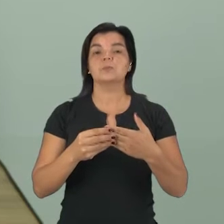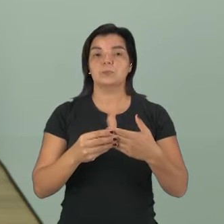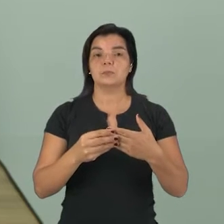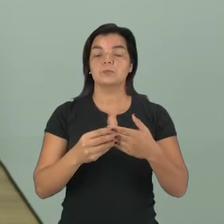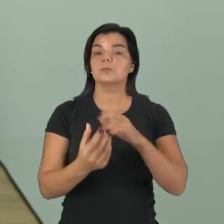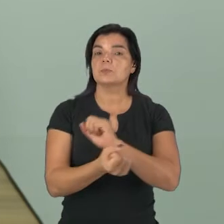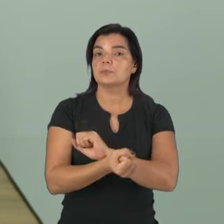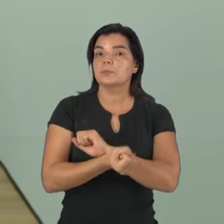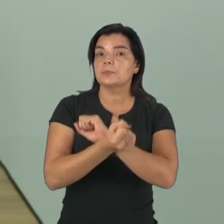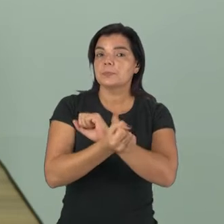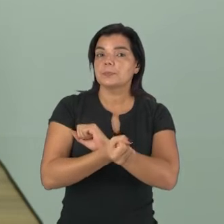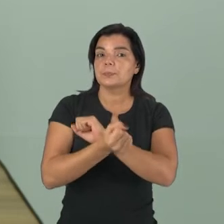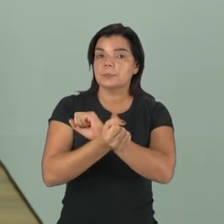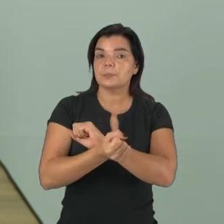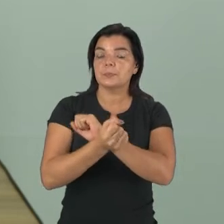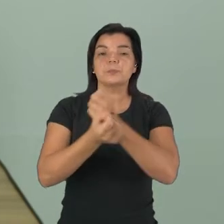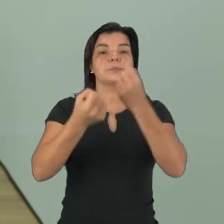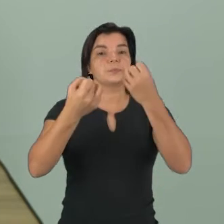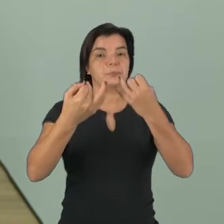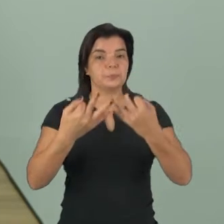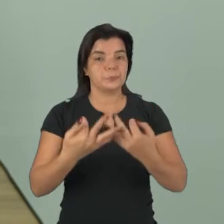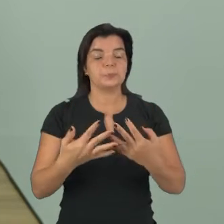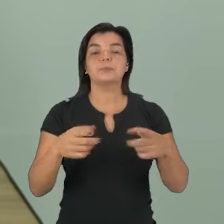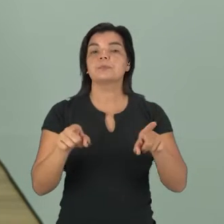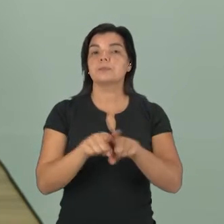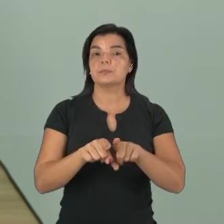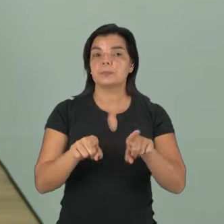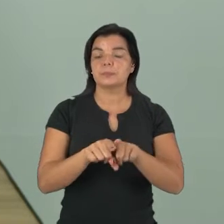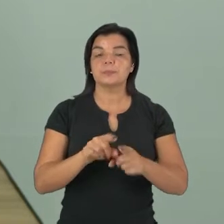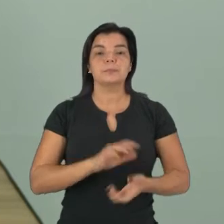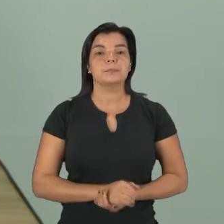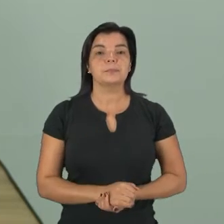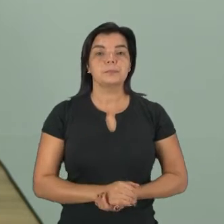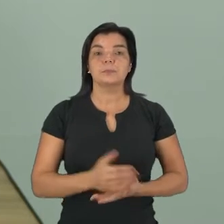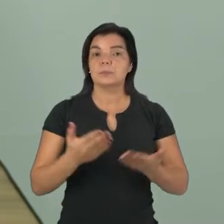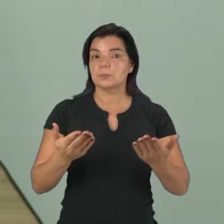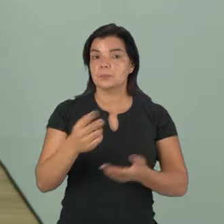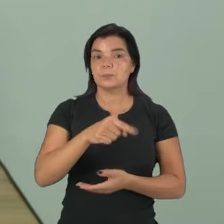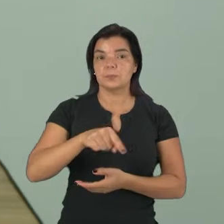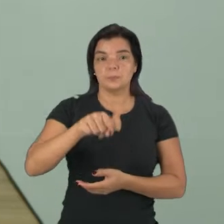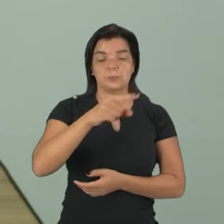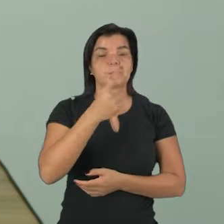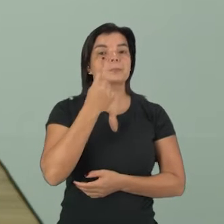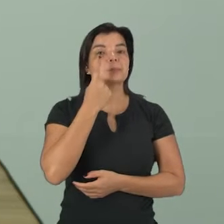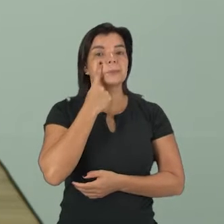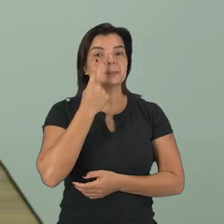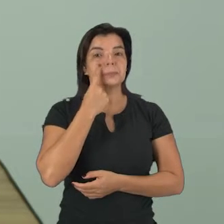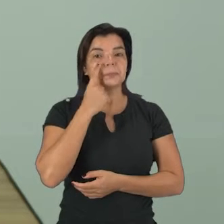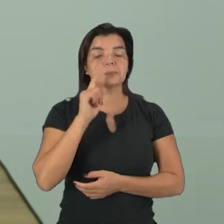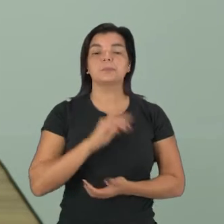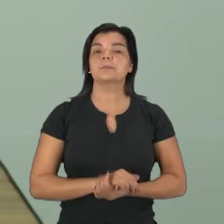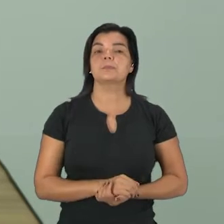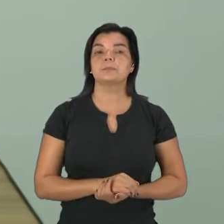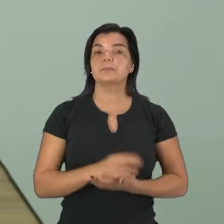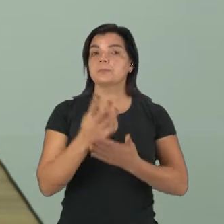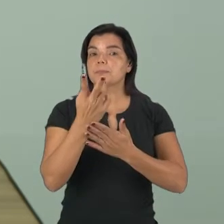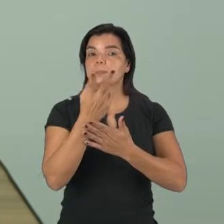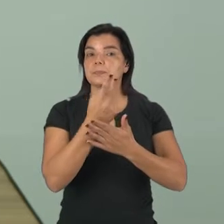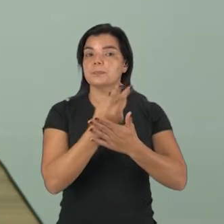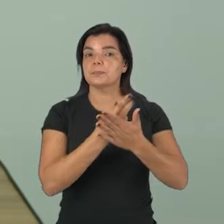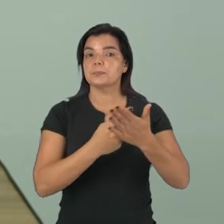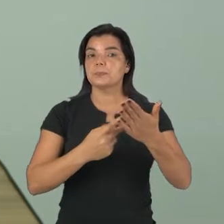tornaram escravos, que nós vamos também falar mais sobre eles. Agora eu quero que você observe essa obra de arte.